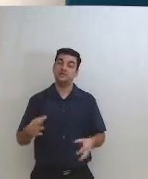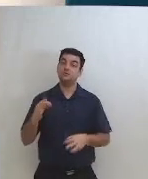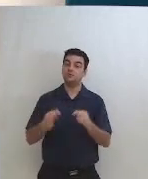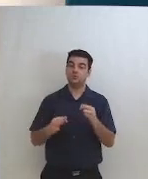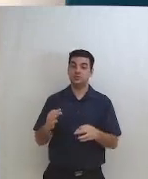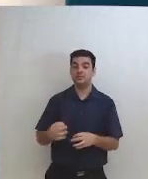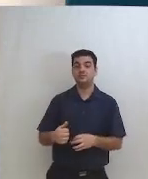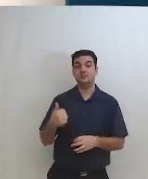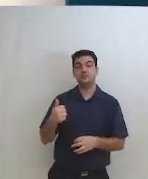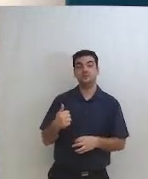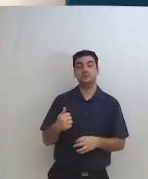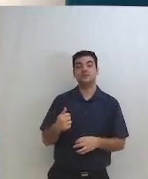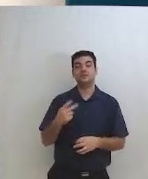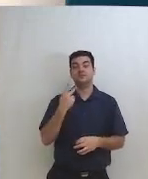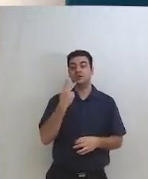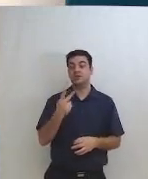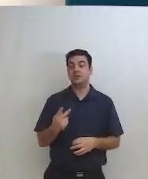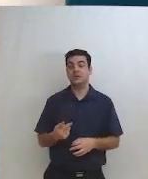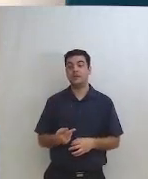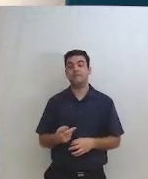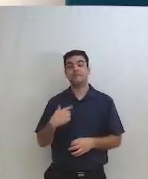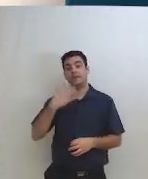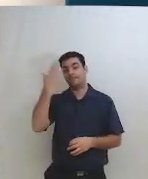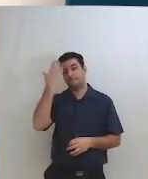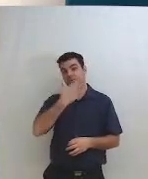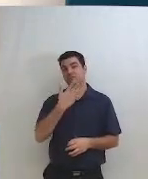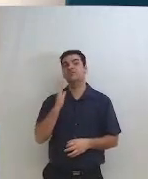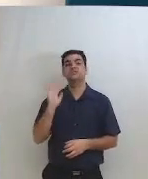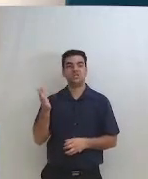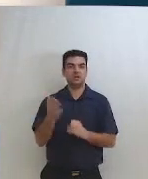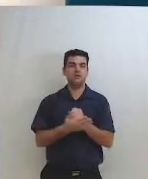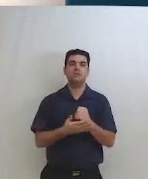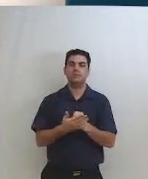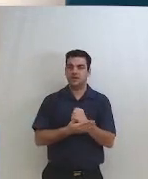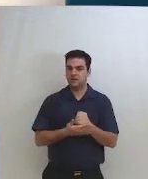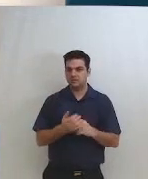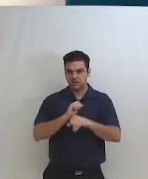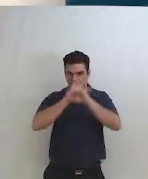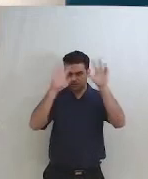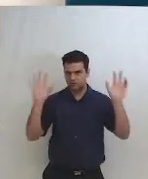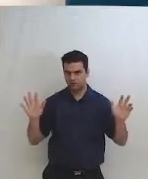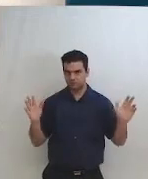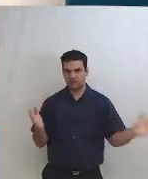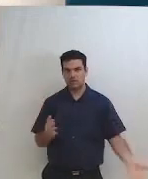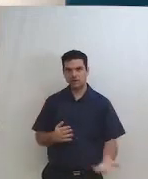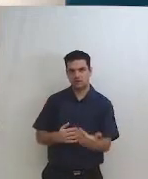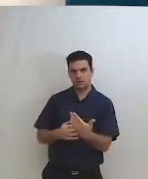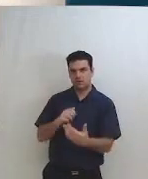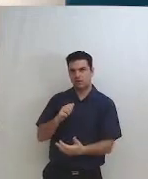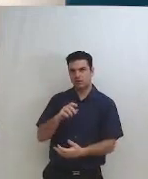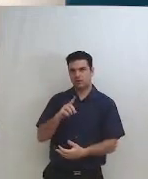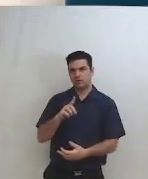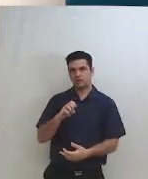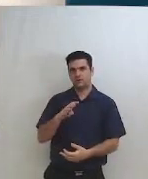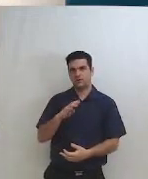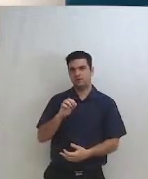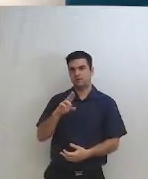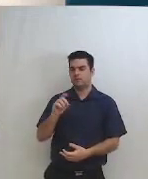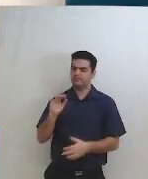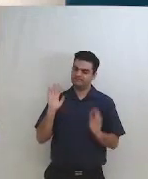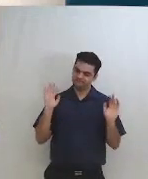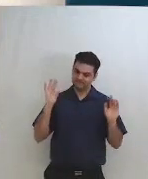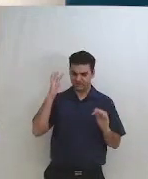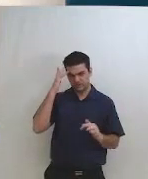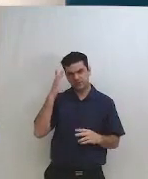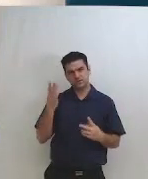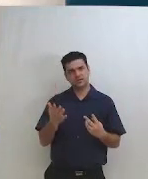afirmar que a prova está suficientemente demonstrada com relação a Aderbal, ele está invadindo a competência